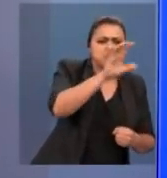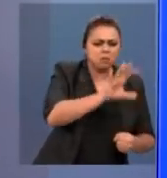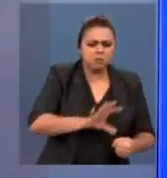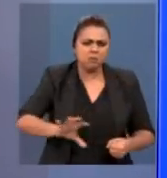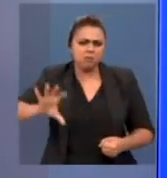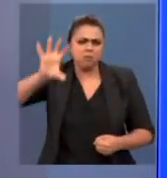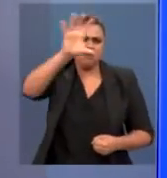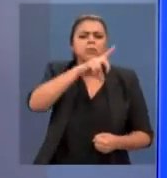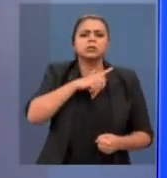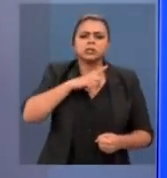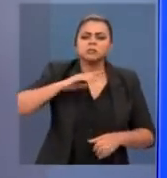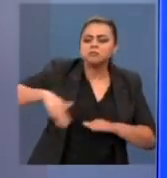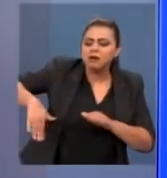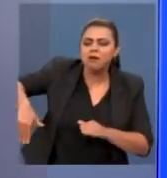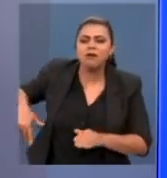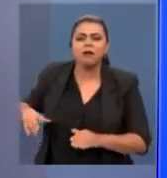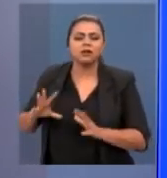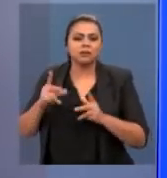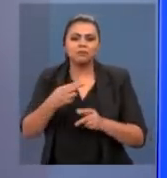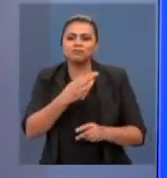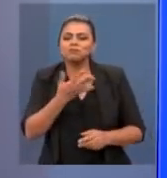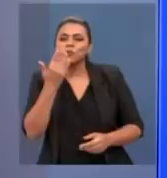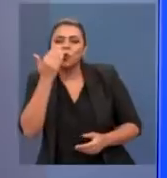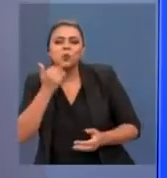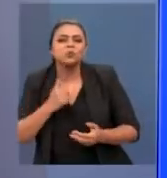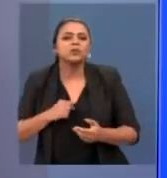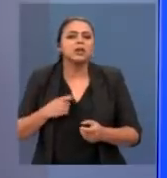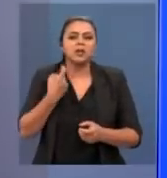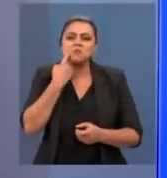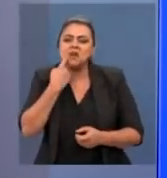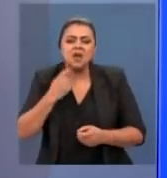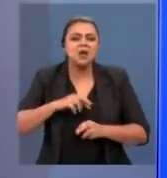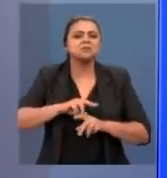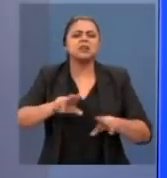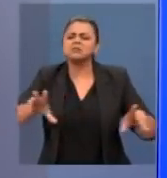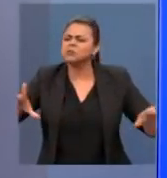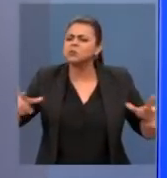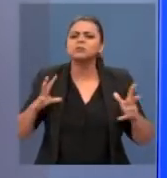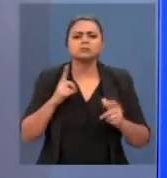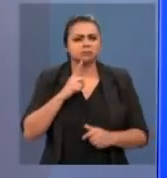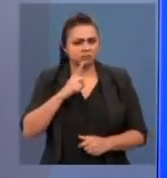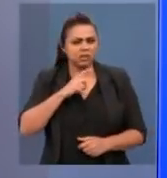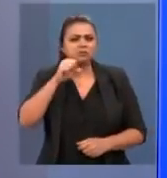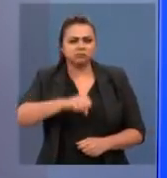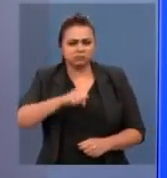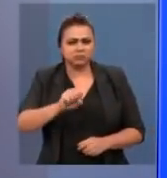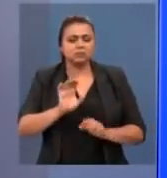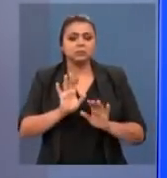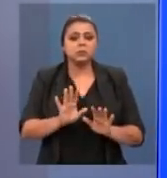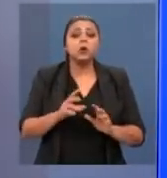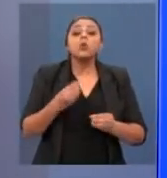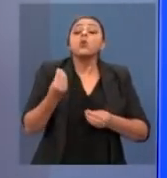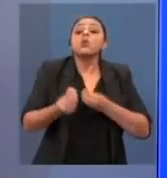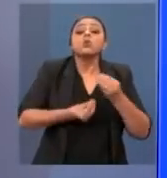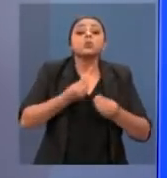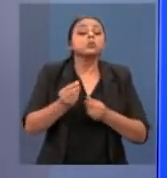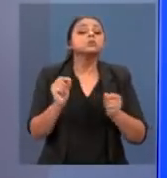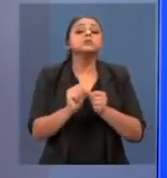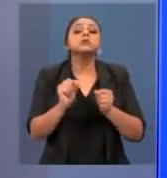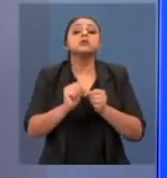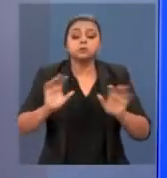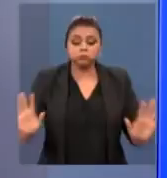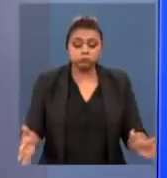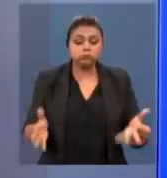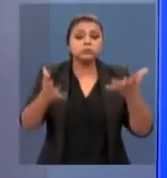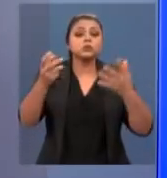a região do litoral a moqueca todas essas capacidades que a gente poderia explorar através do turismo como é que a senhora faria para